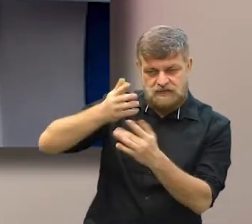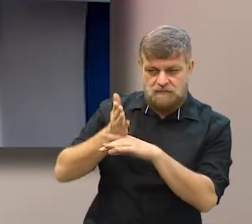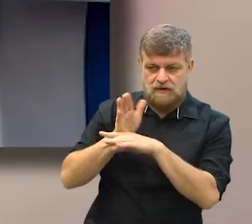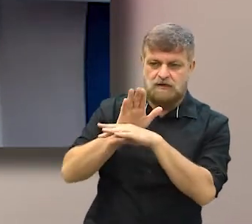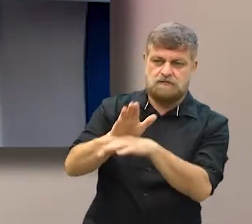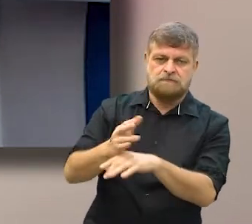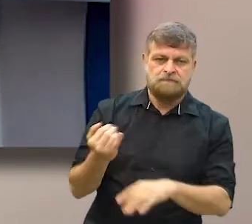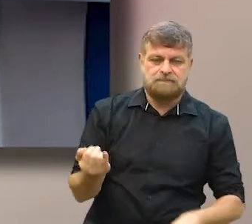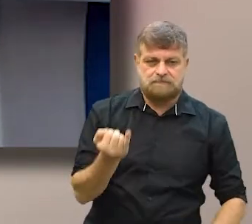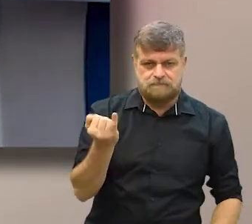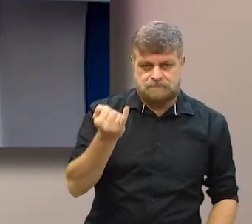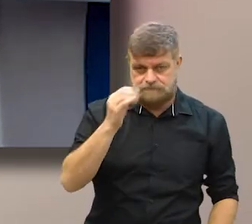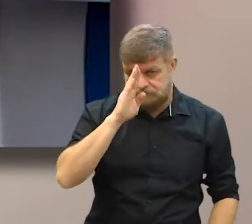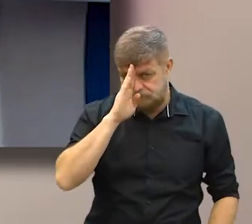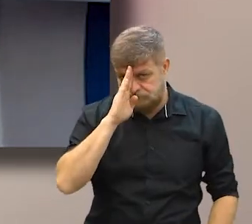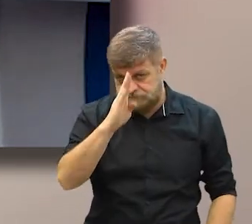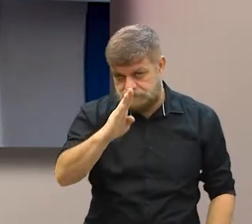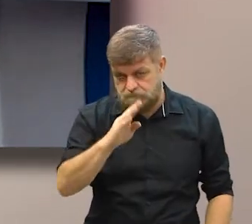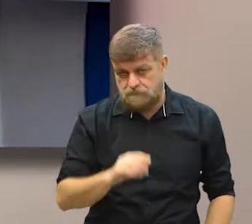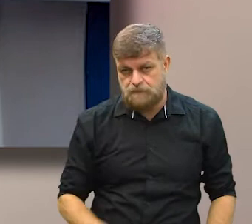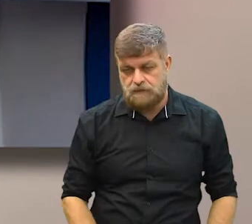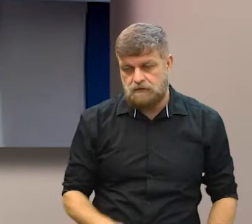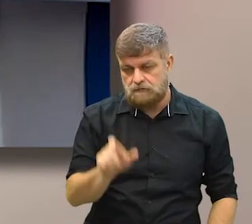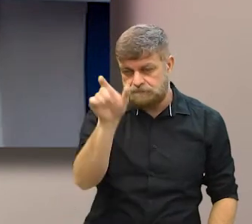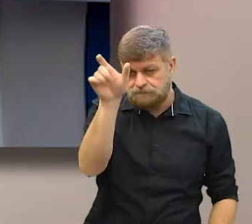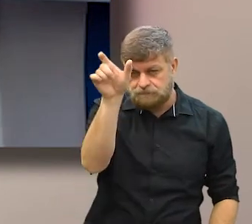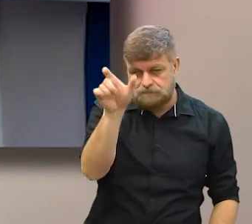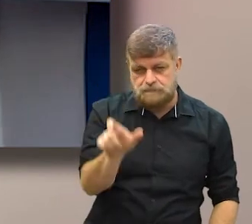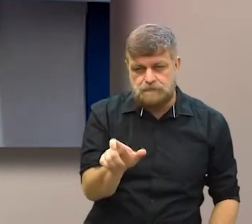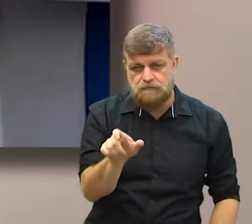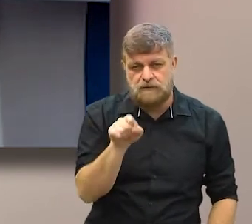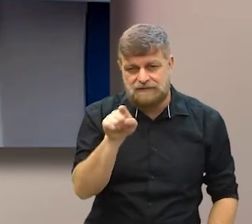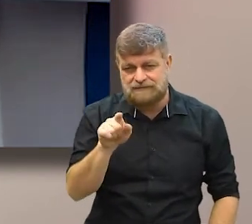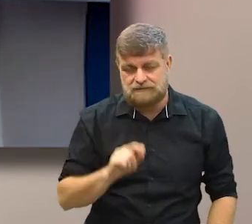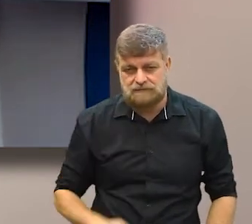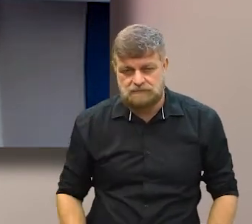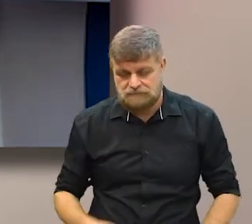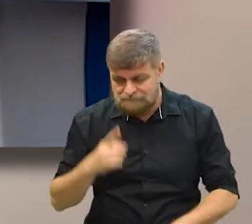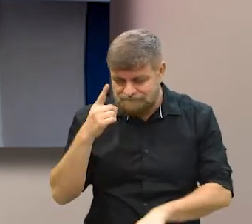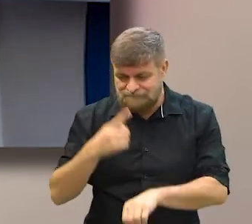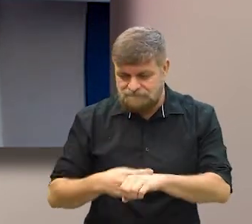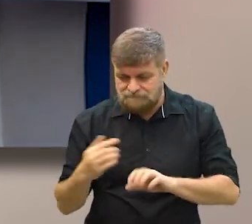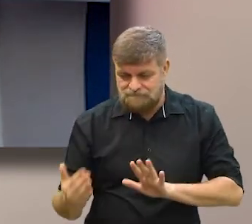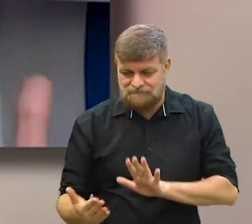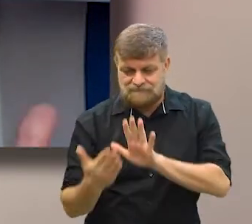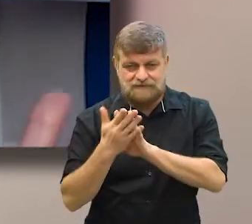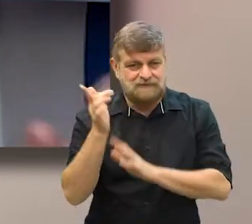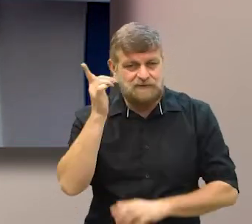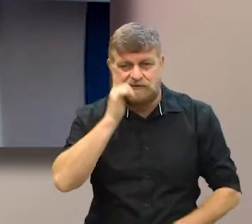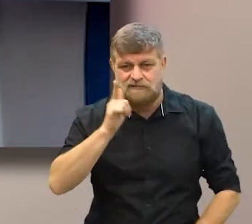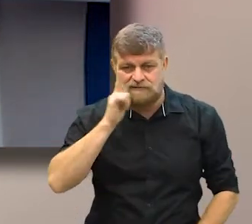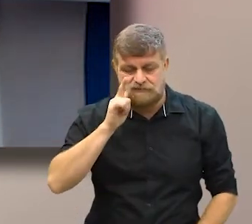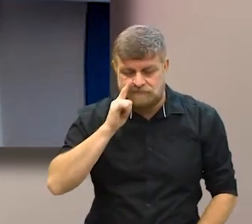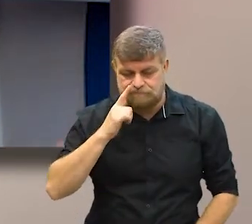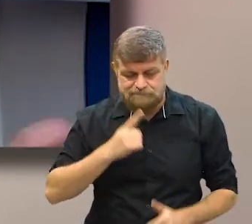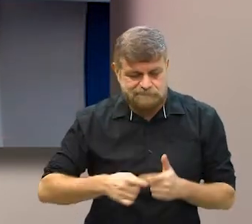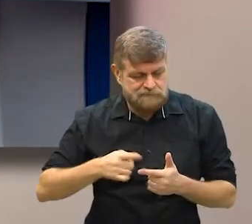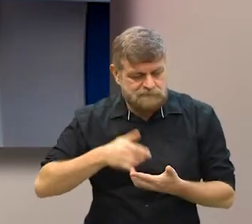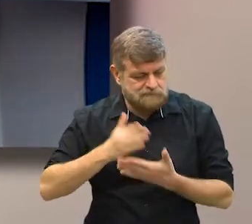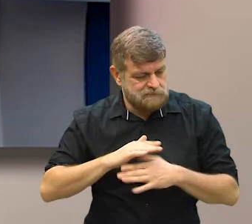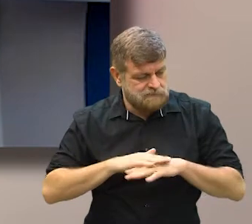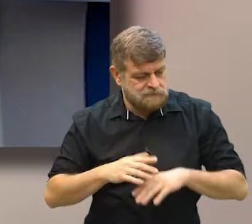muito importante, principalmente quando você está numa situação que você não está conseguindo encontrar